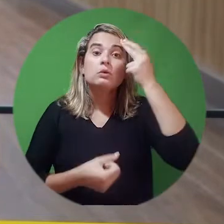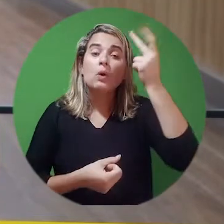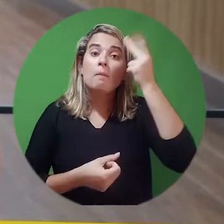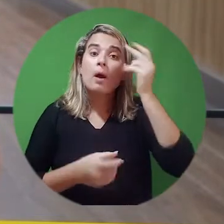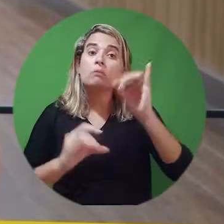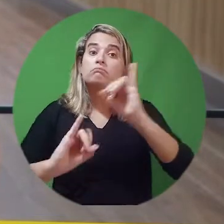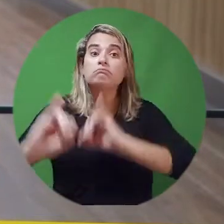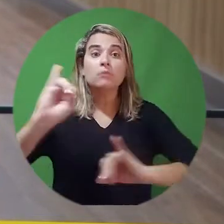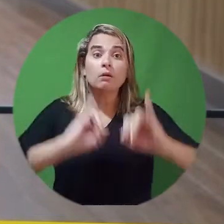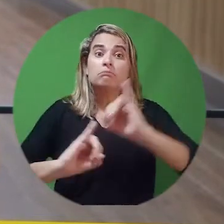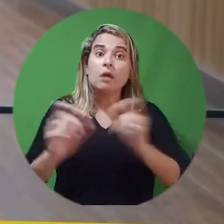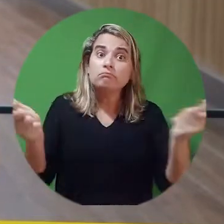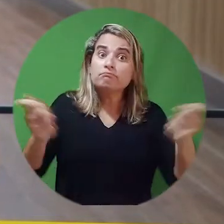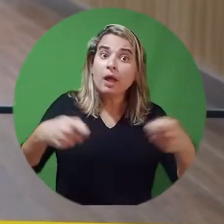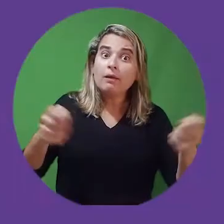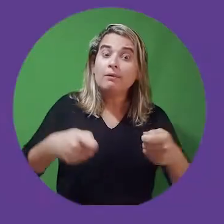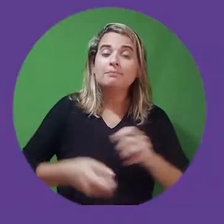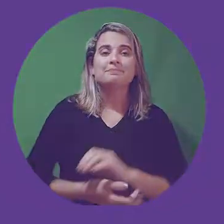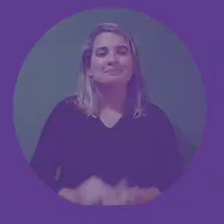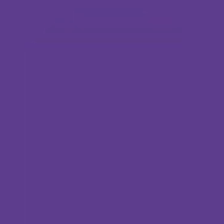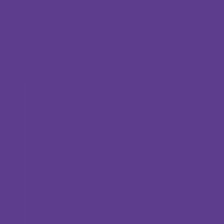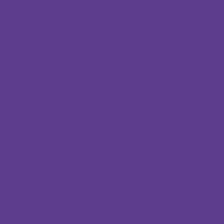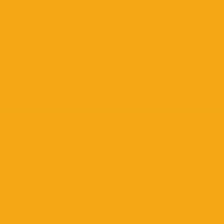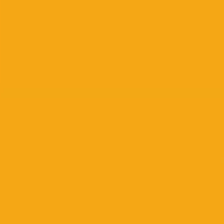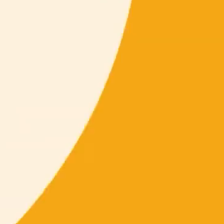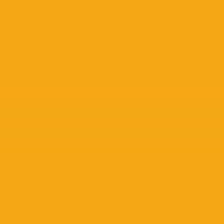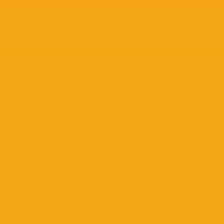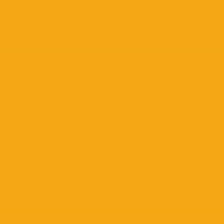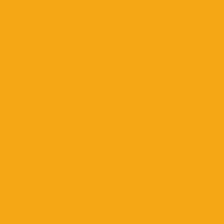sem precisar sair de casa e